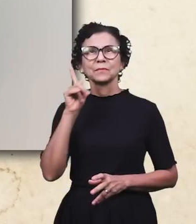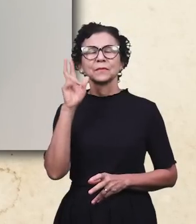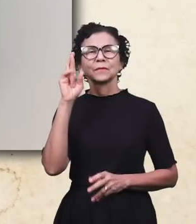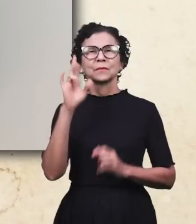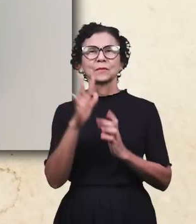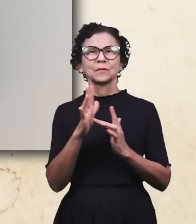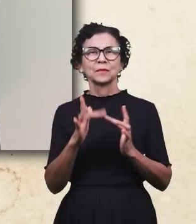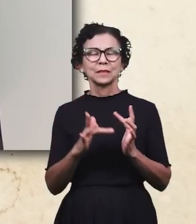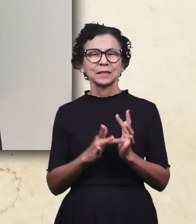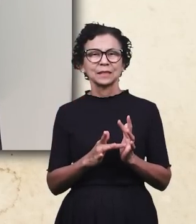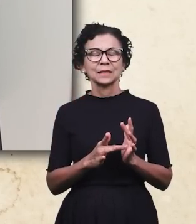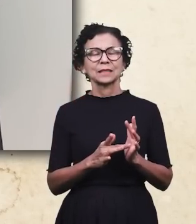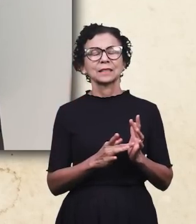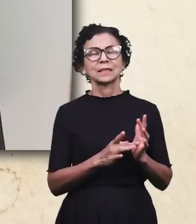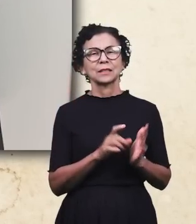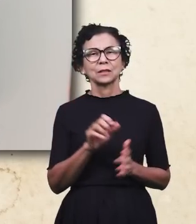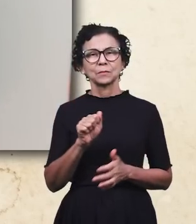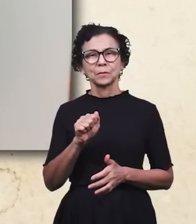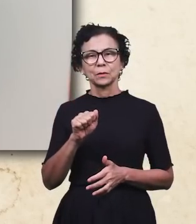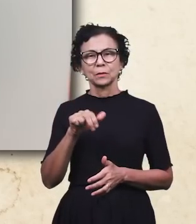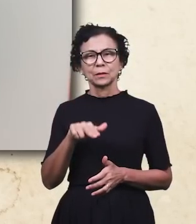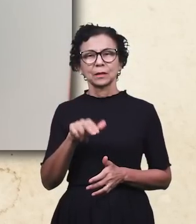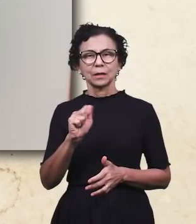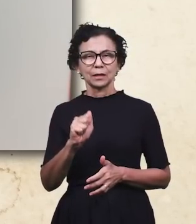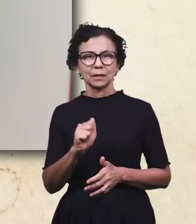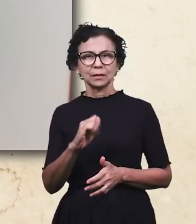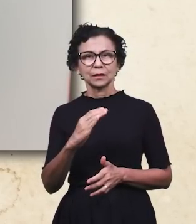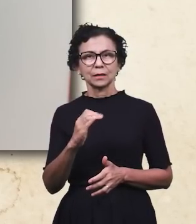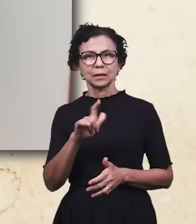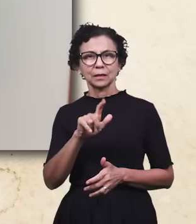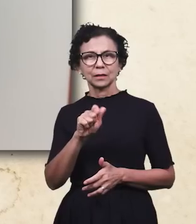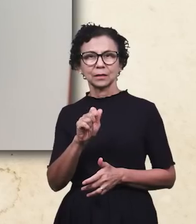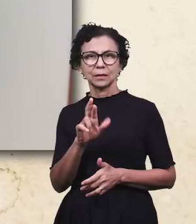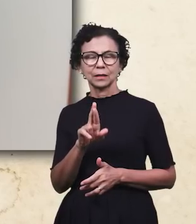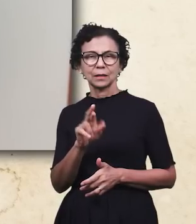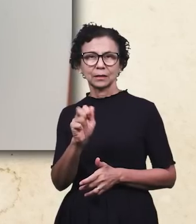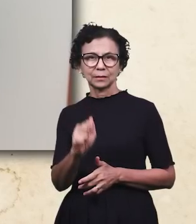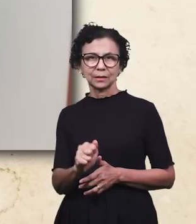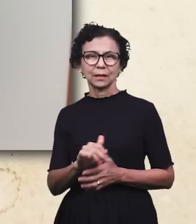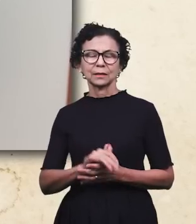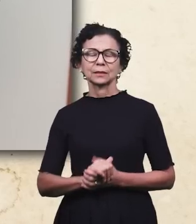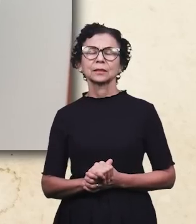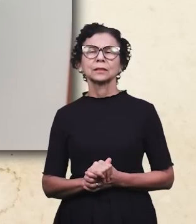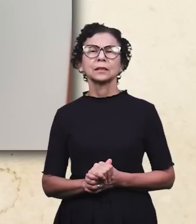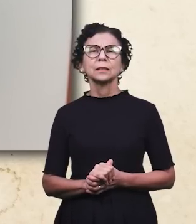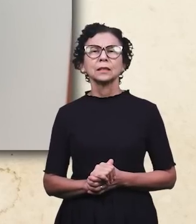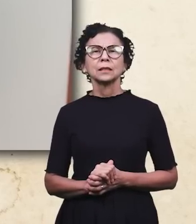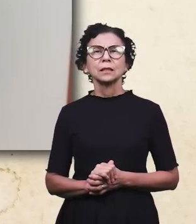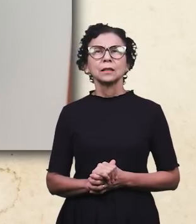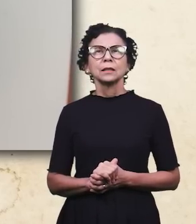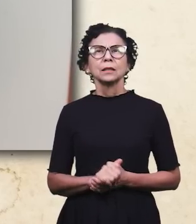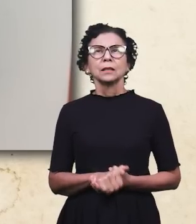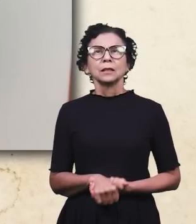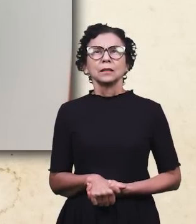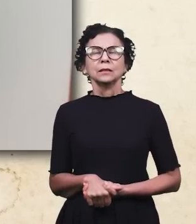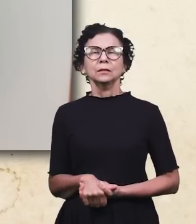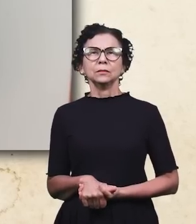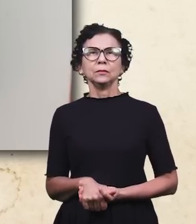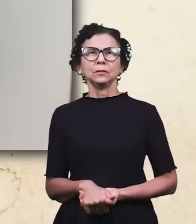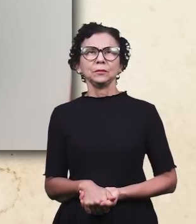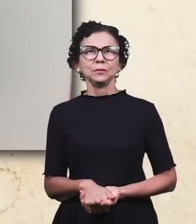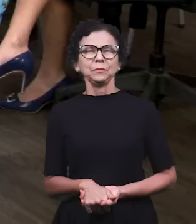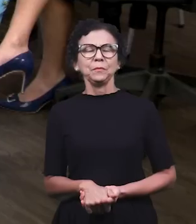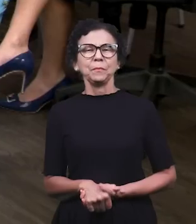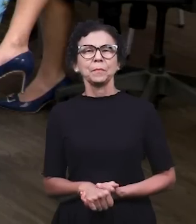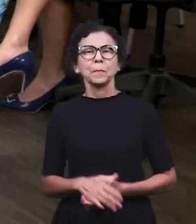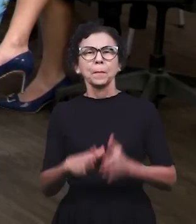A paz do Senhor, sou Ana Clara, da igreja de Taguatinga Sul, do ministério do pastor Orlando, e a minha pergunta é: o que é a palavra